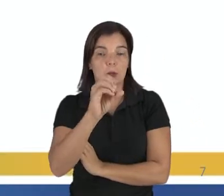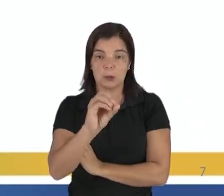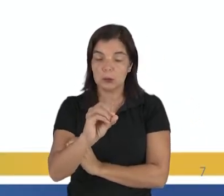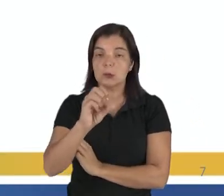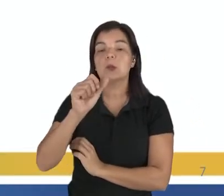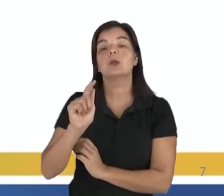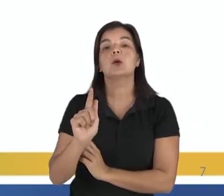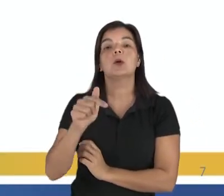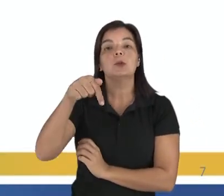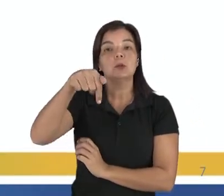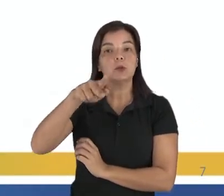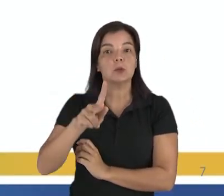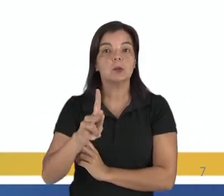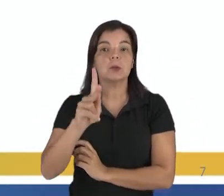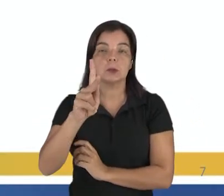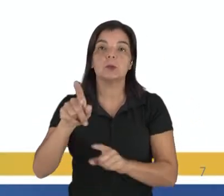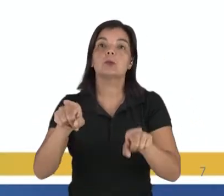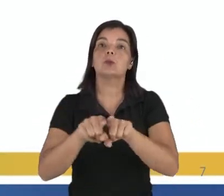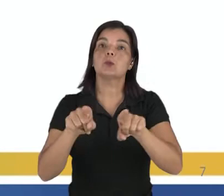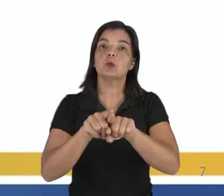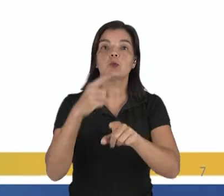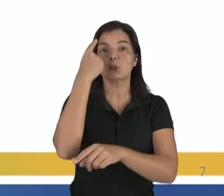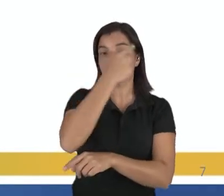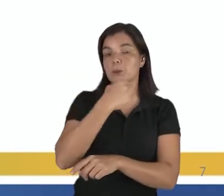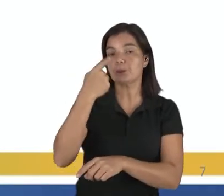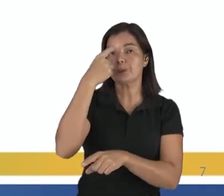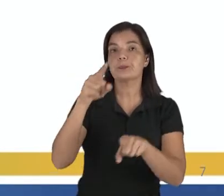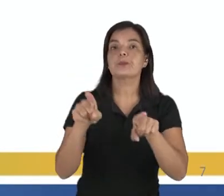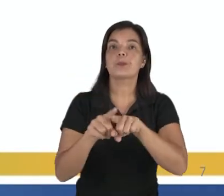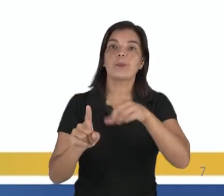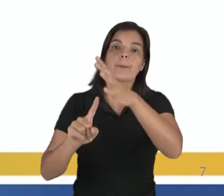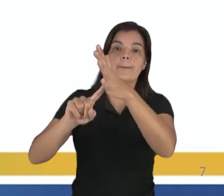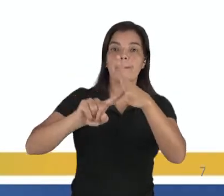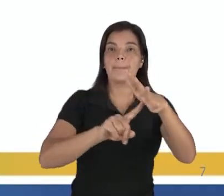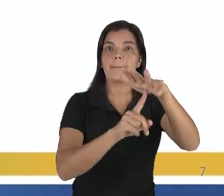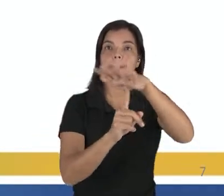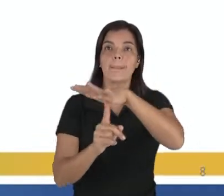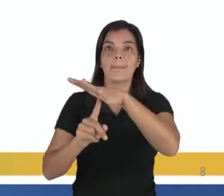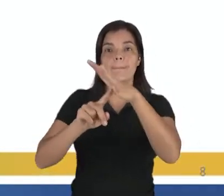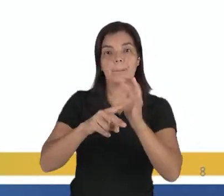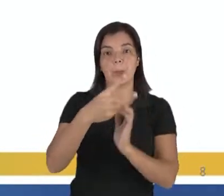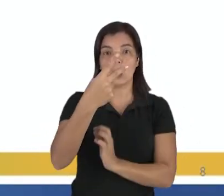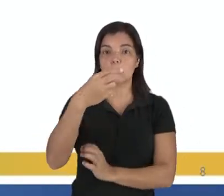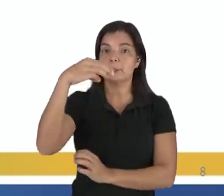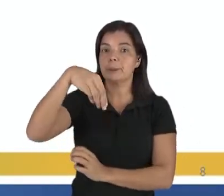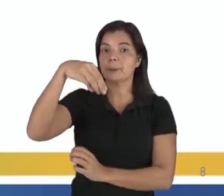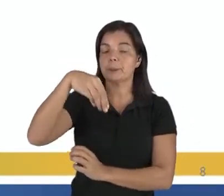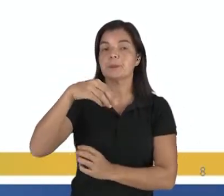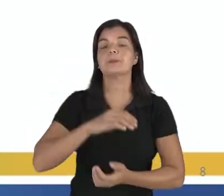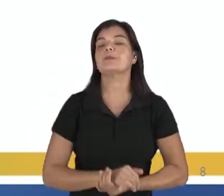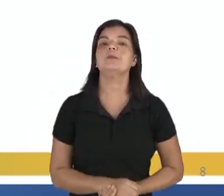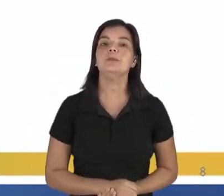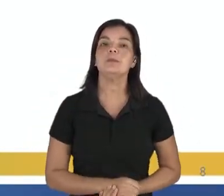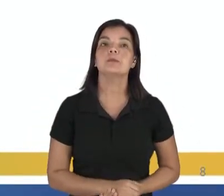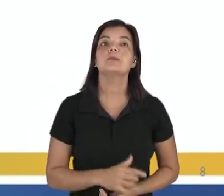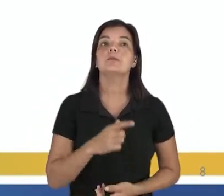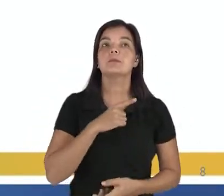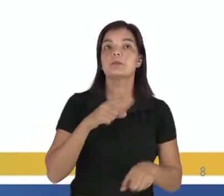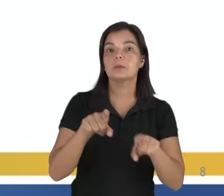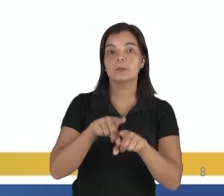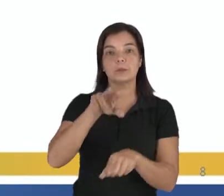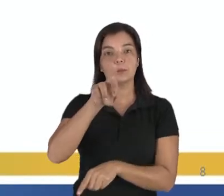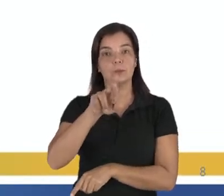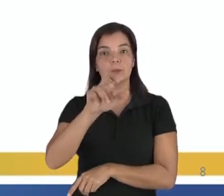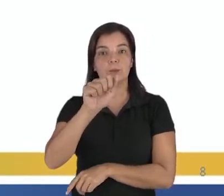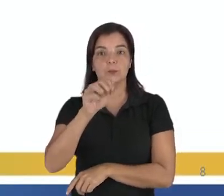bem menor de descida, né? O que faz a queda livre chegar a quase 2 minutos. E nós temos o rafting, né?